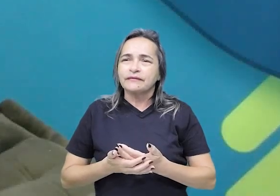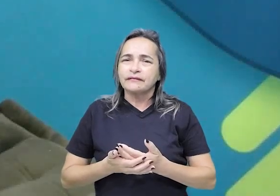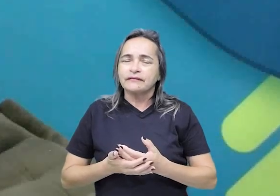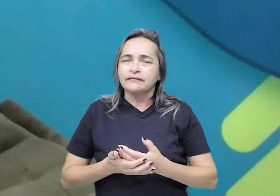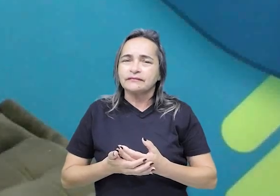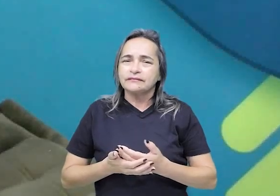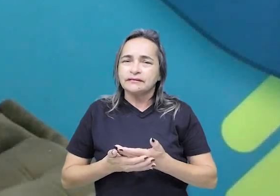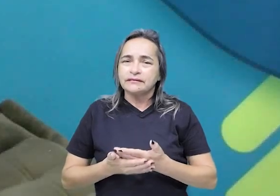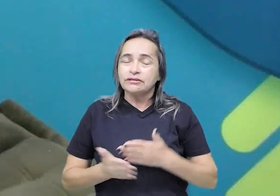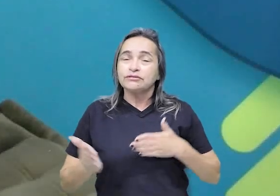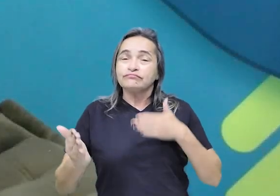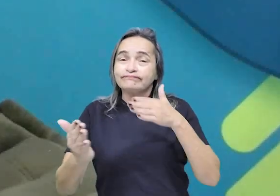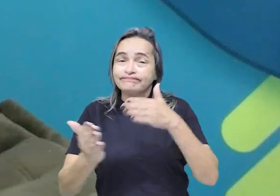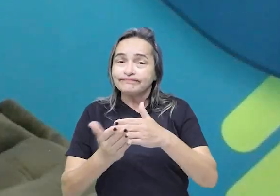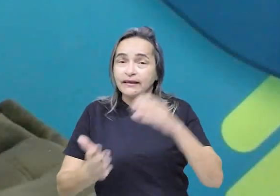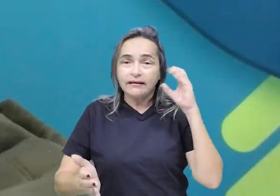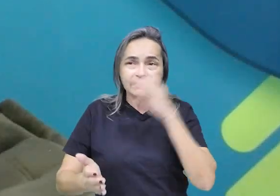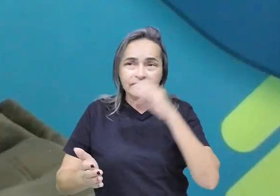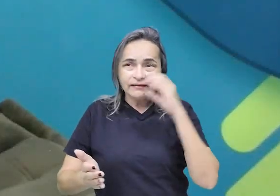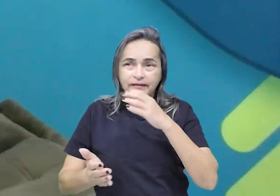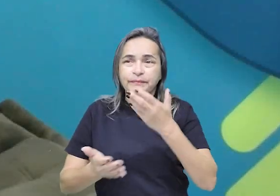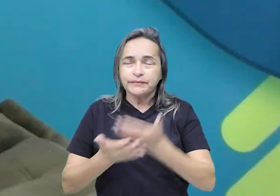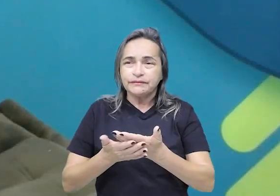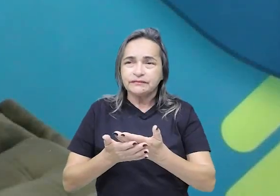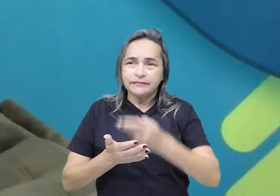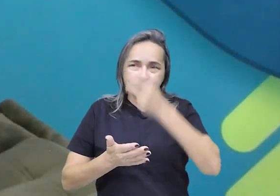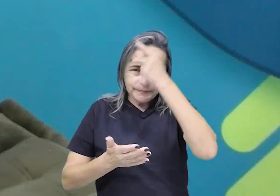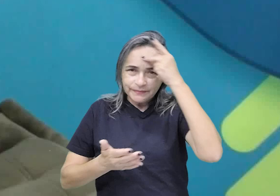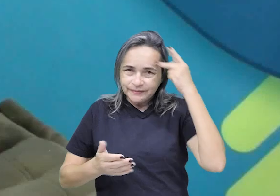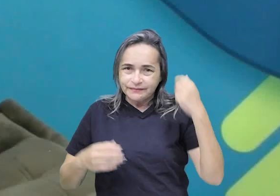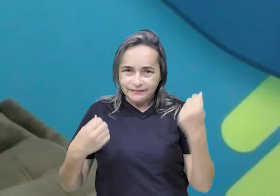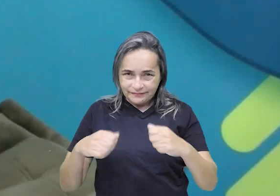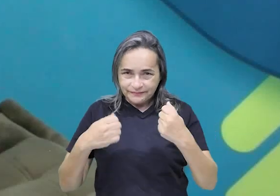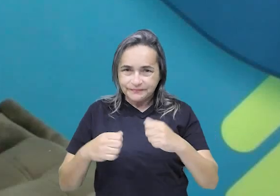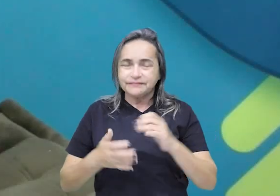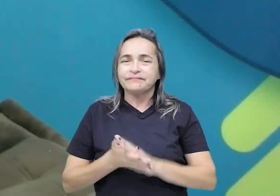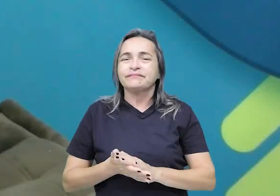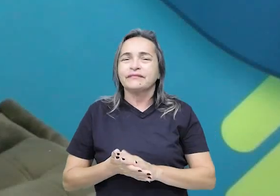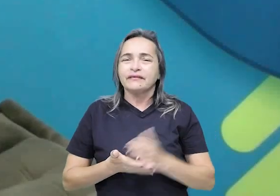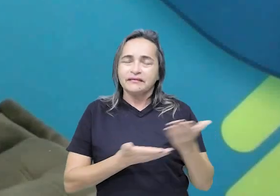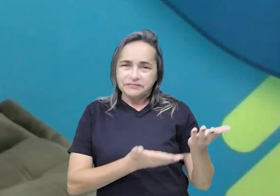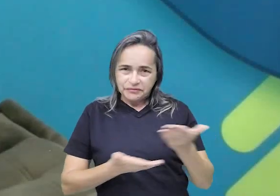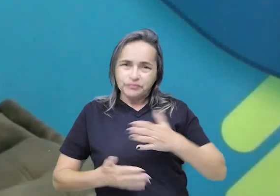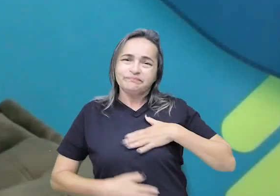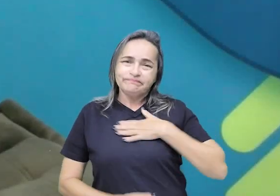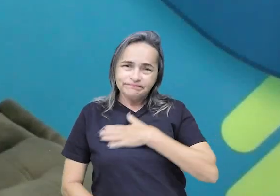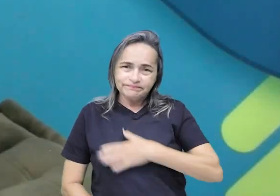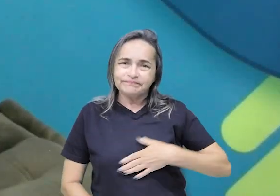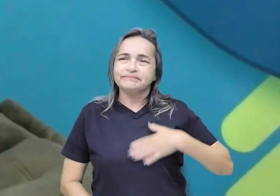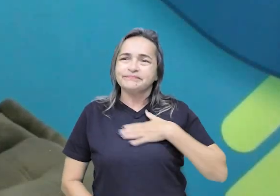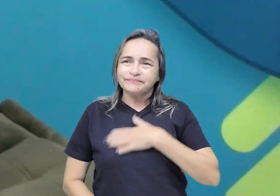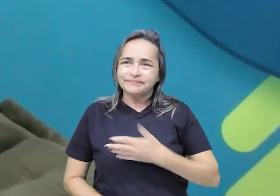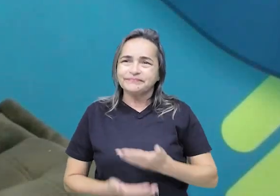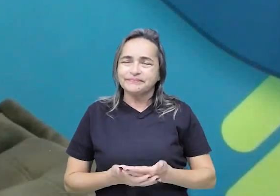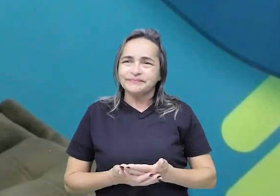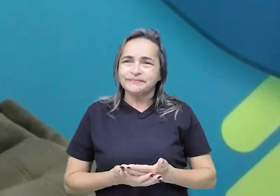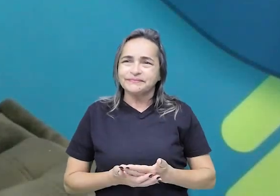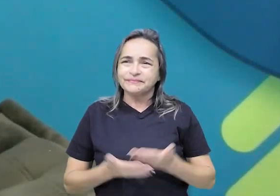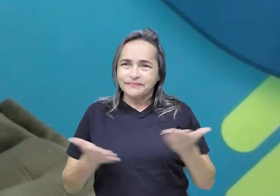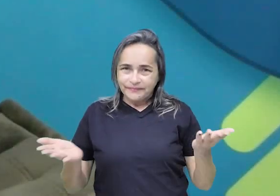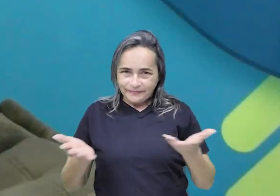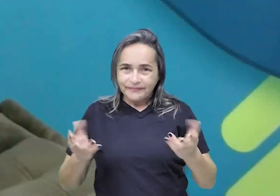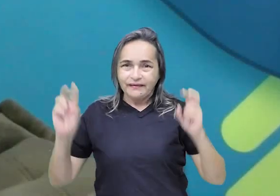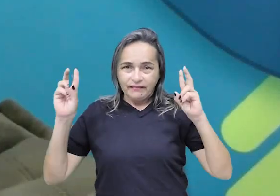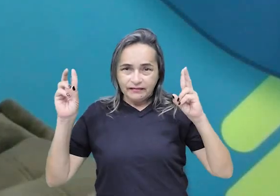mais rápido. Né, então, assim, eu me sinto muito honrada, agraciada pelo convite, por